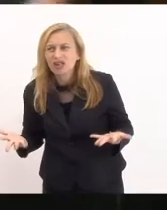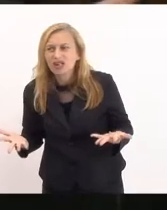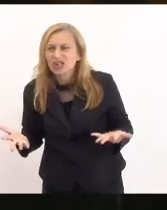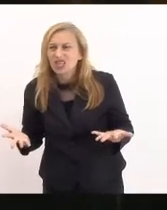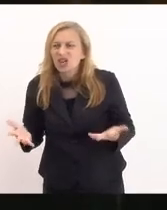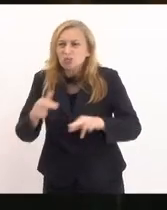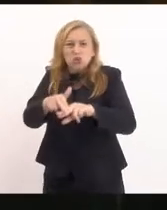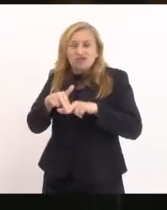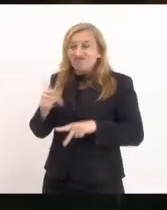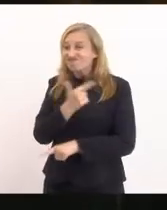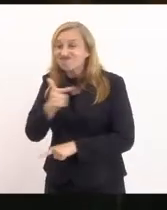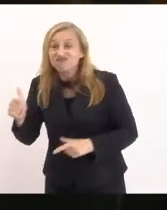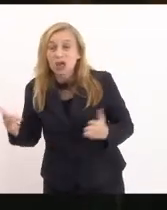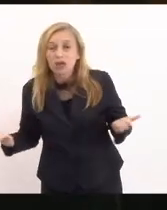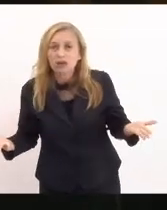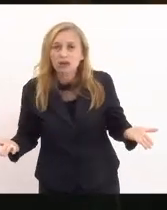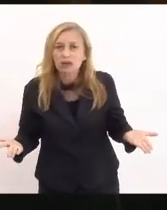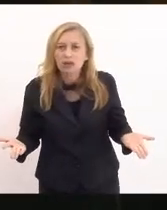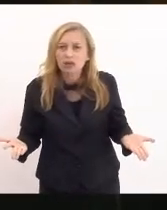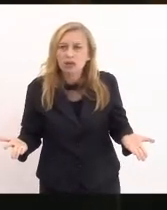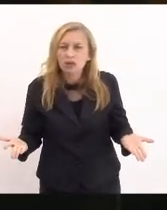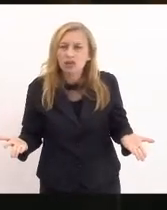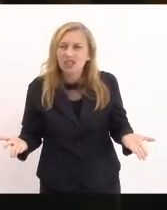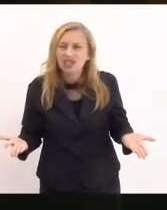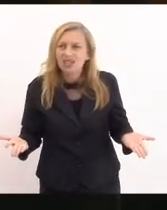sem razão aparente,